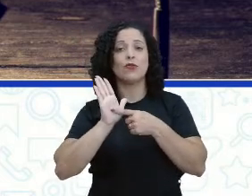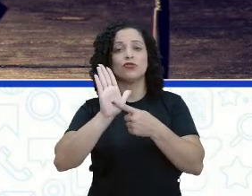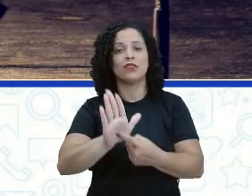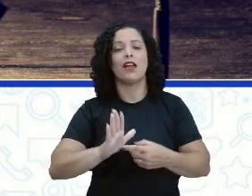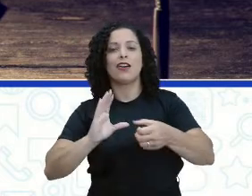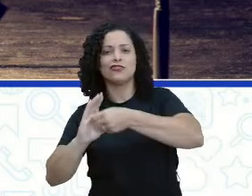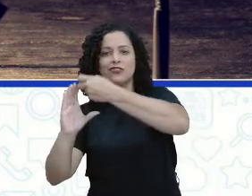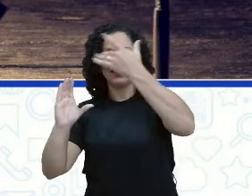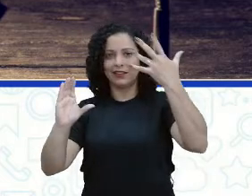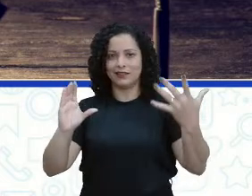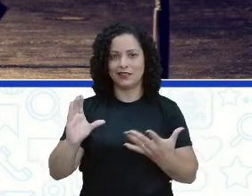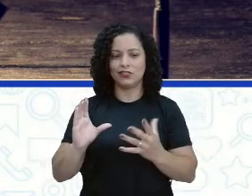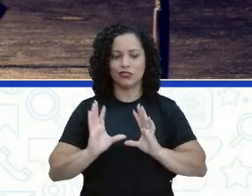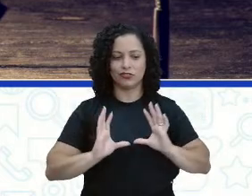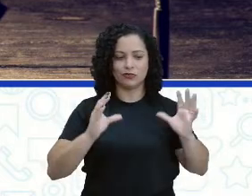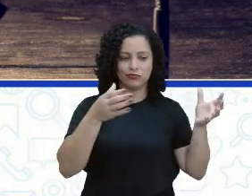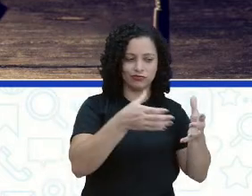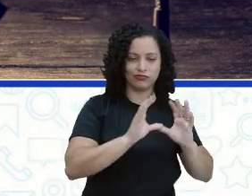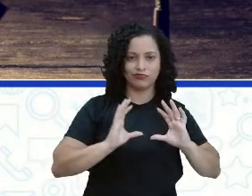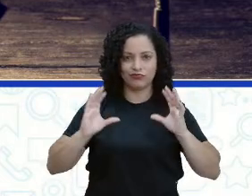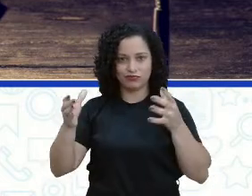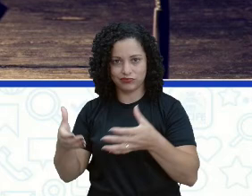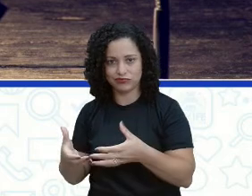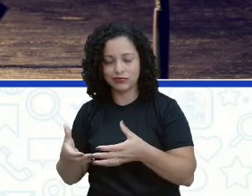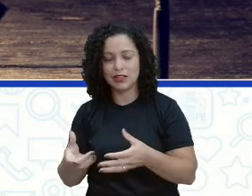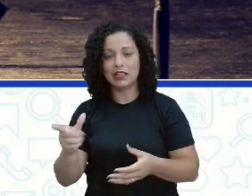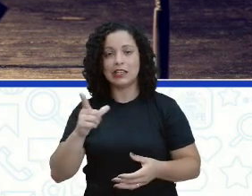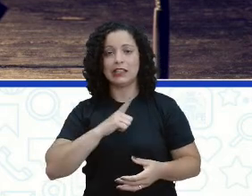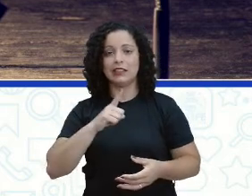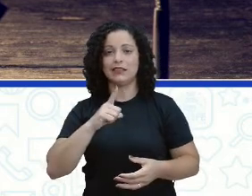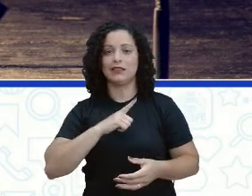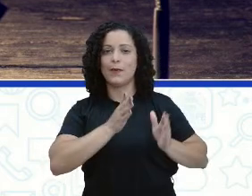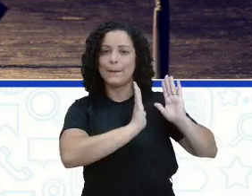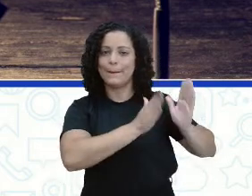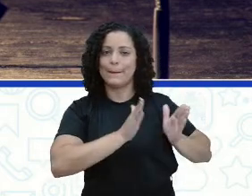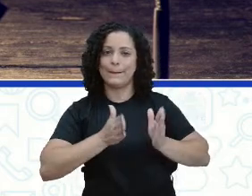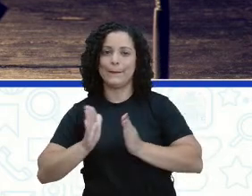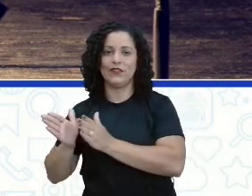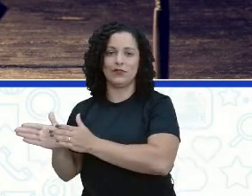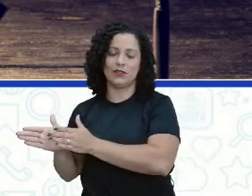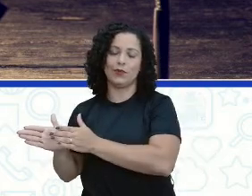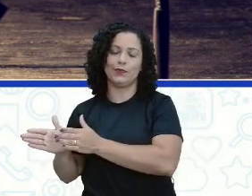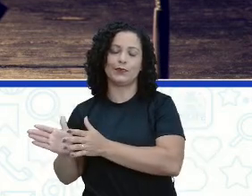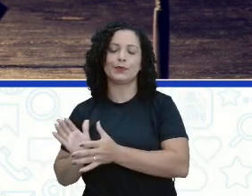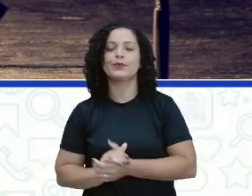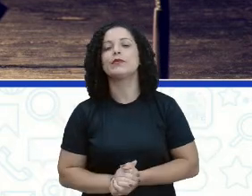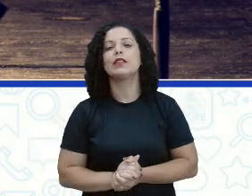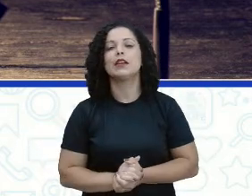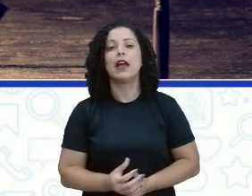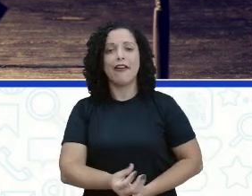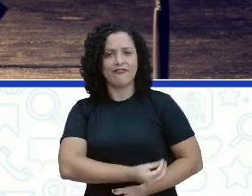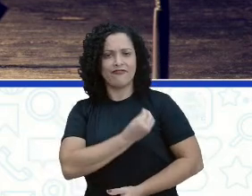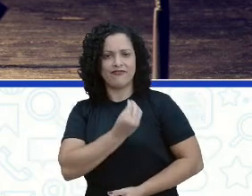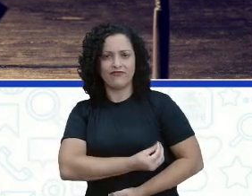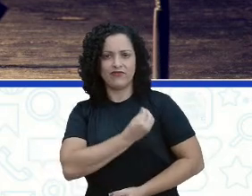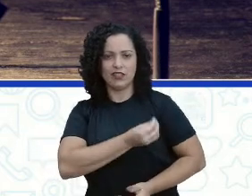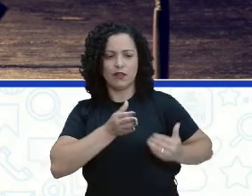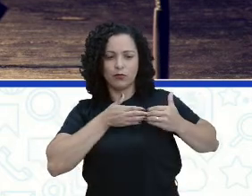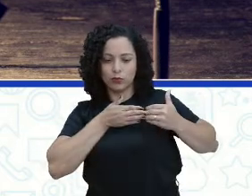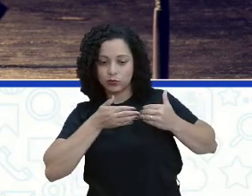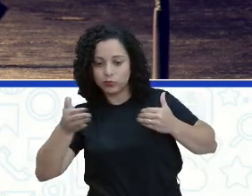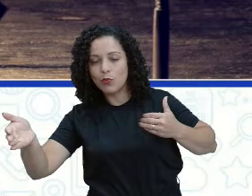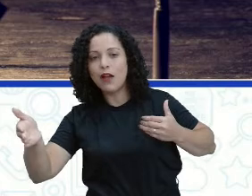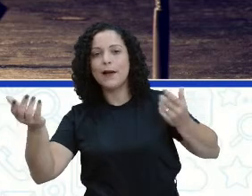esse processo de evolução. É preciso apresentar características para a sobrevivência. Sobrevivendo, esse indivíduo ele tem que